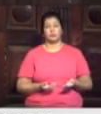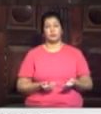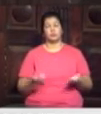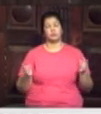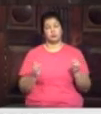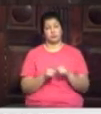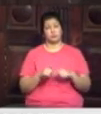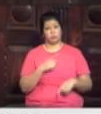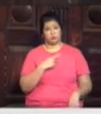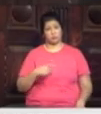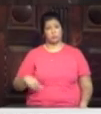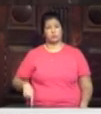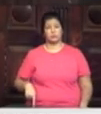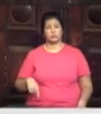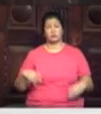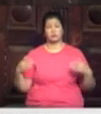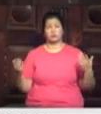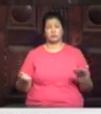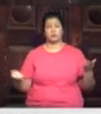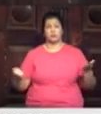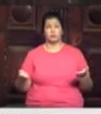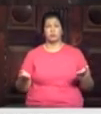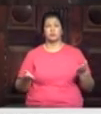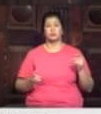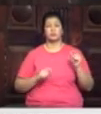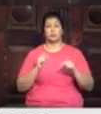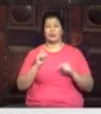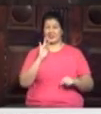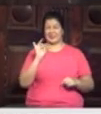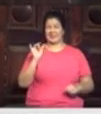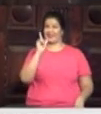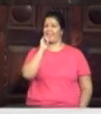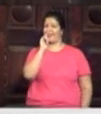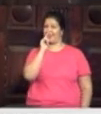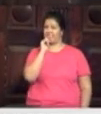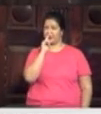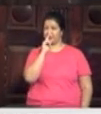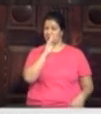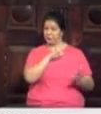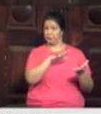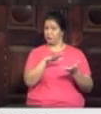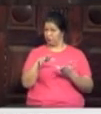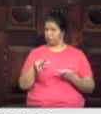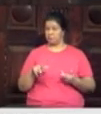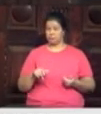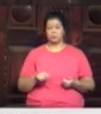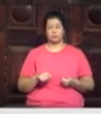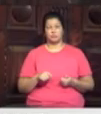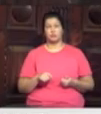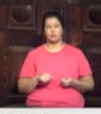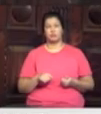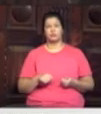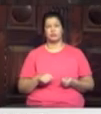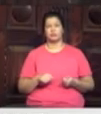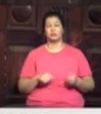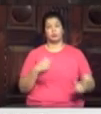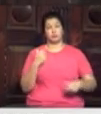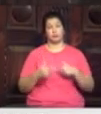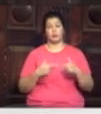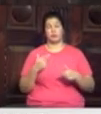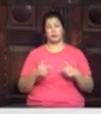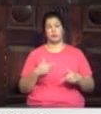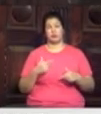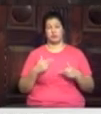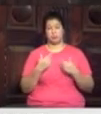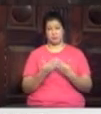senhora Presidente, hoje é o Dia da Água, Dia Mundial da Água. E os trabalhadores, os